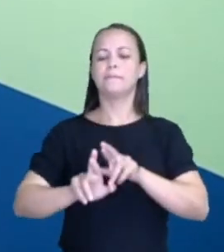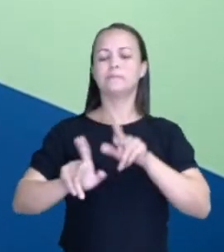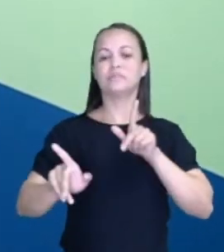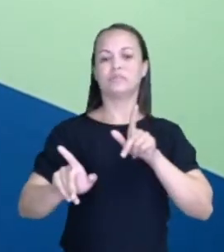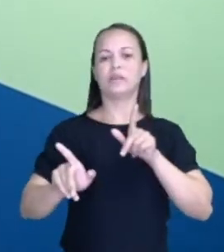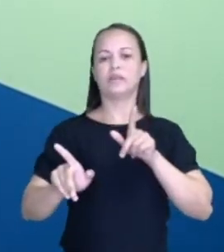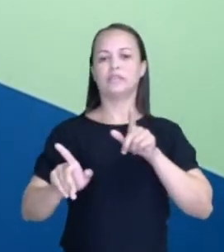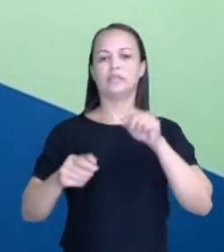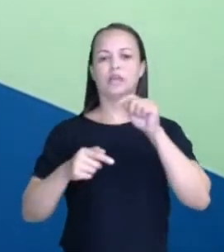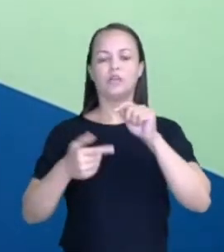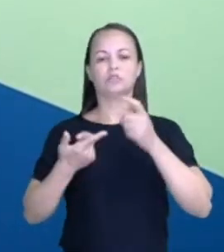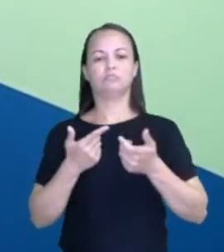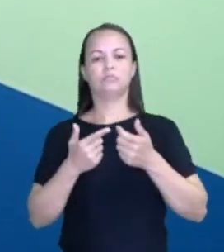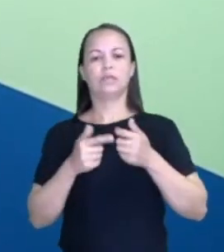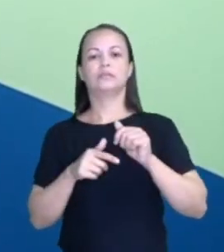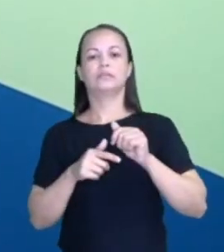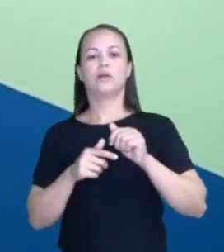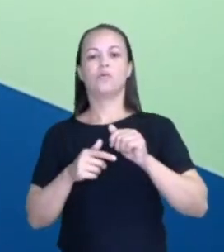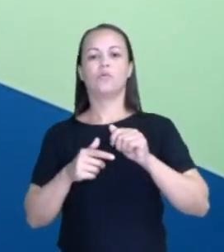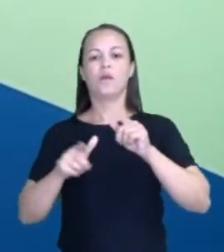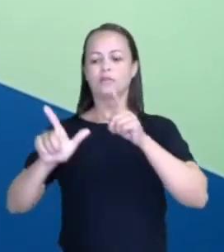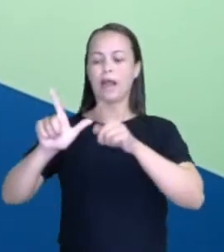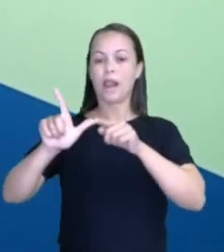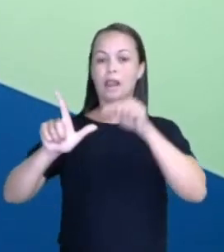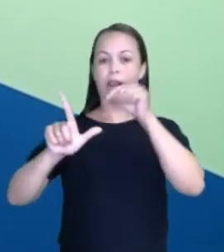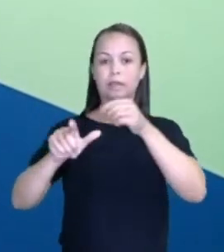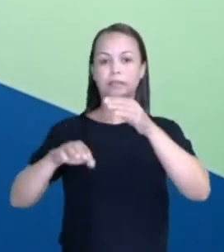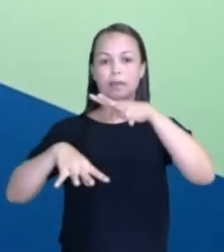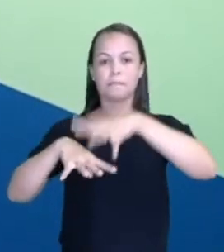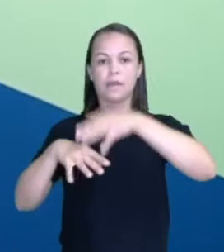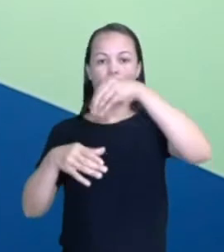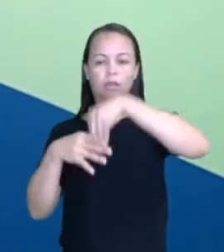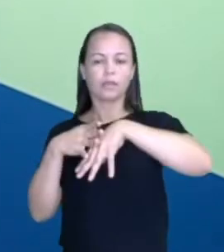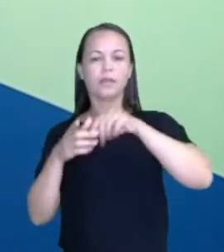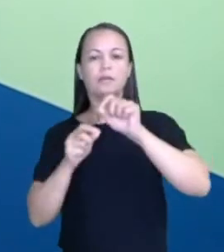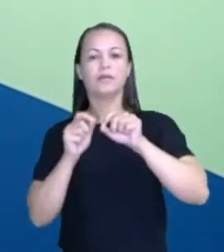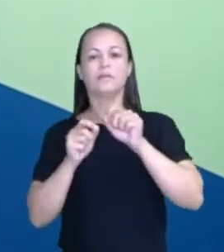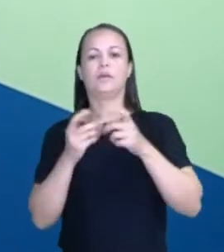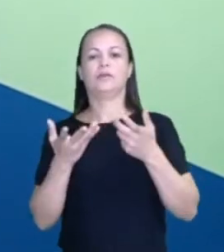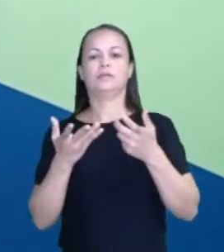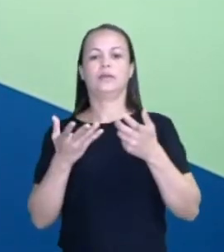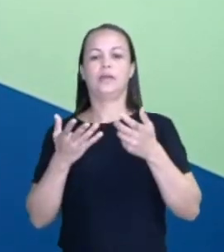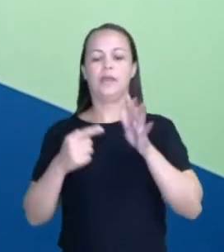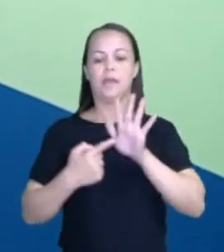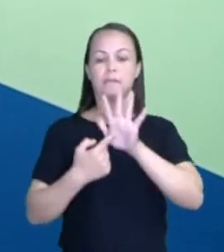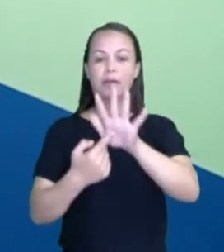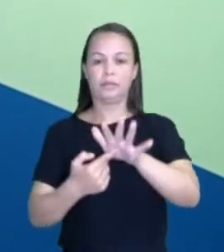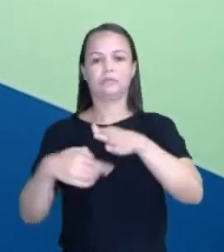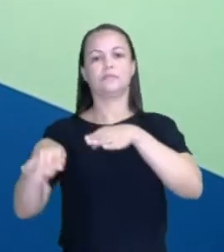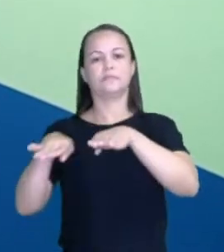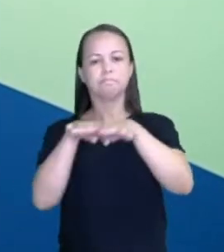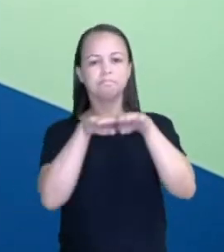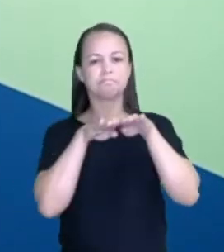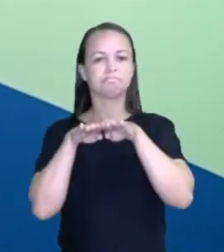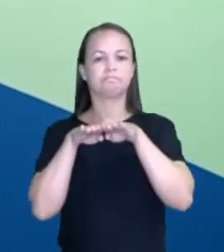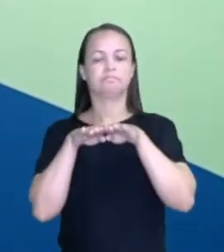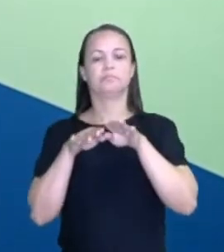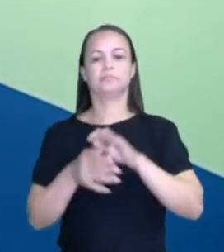expressão algébrica para a equação é a presença dessa igualdade. Tá